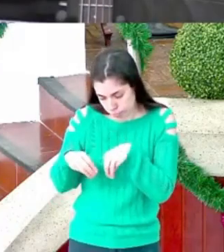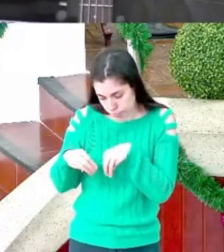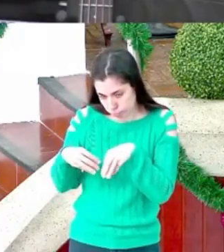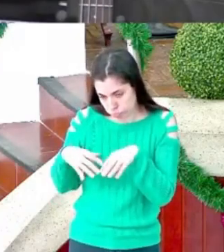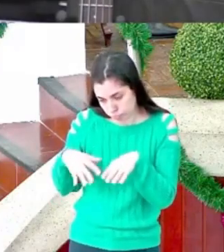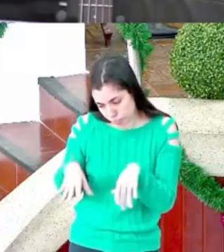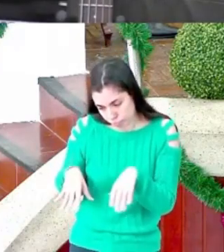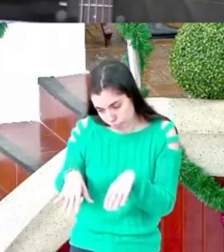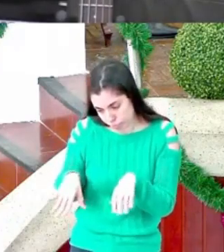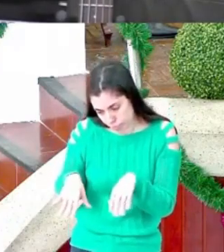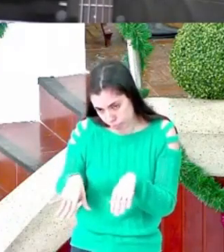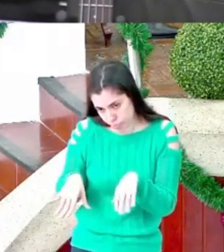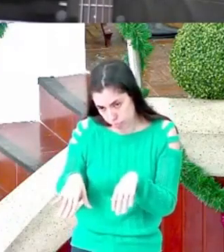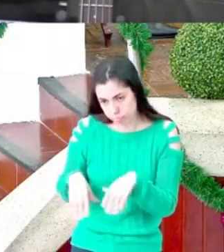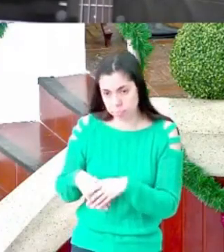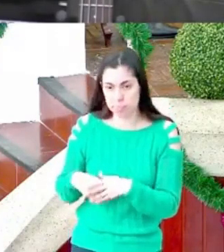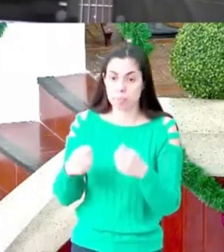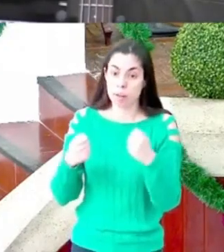do Senhor.